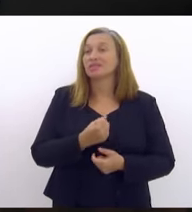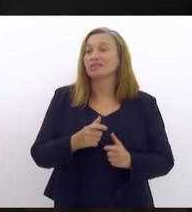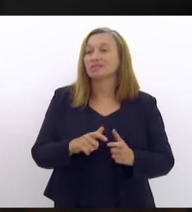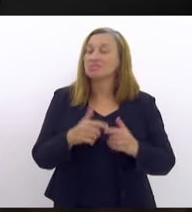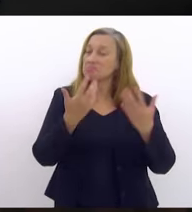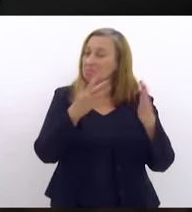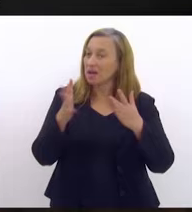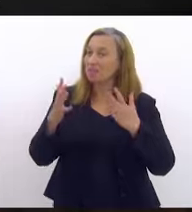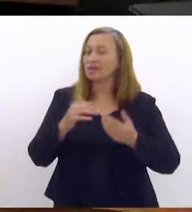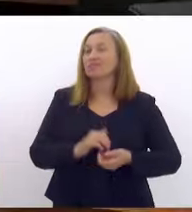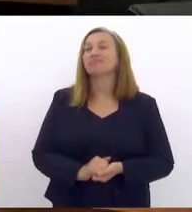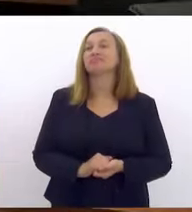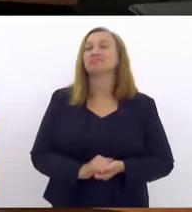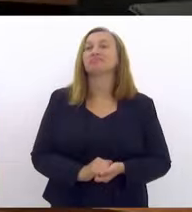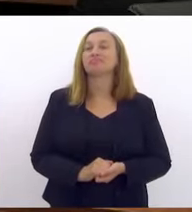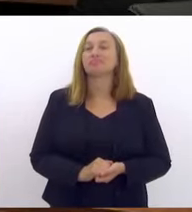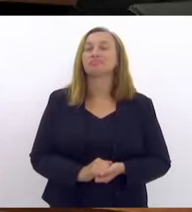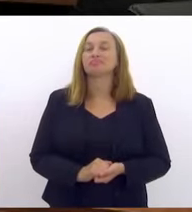parabéns.